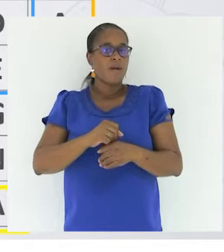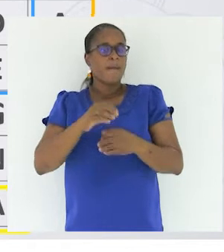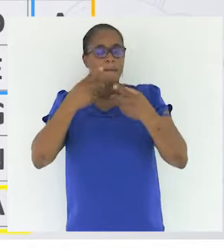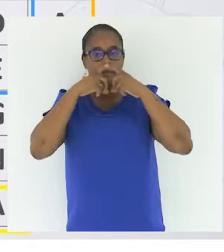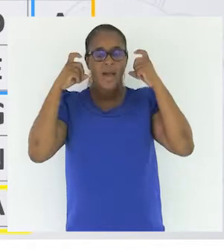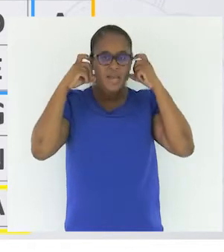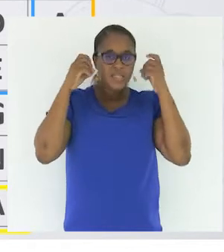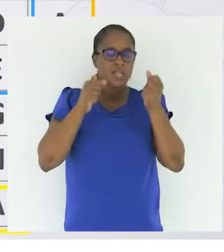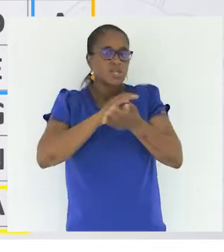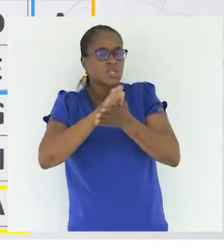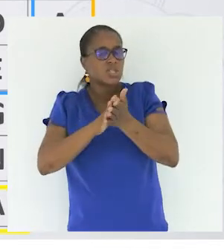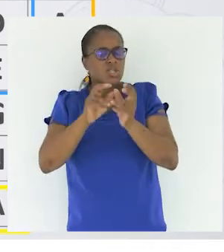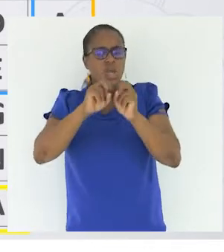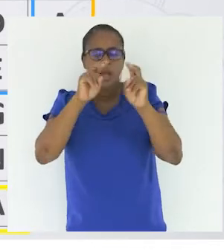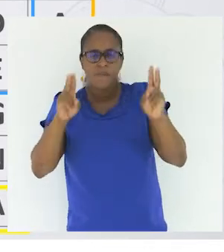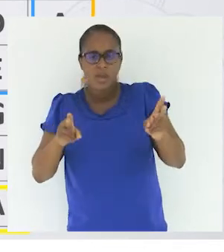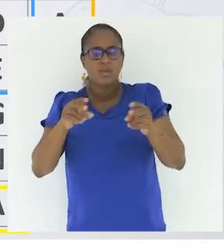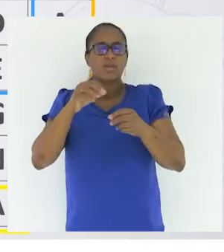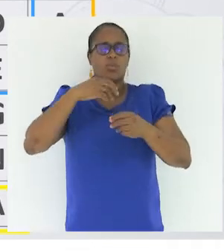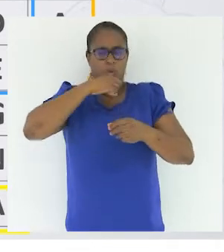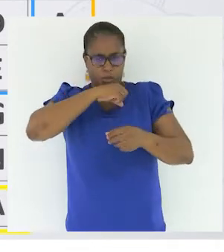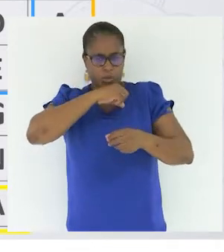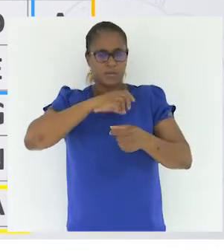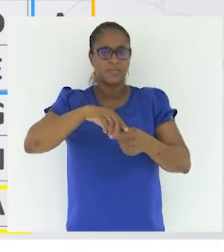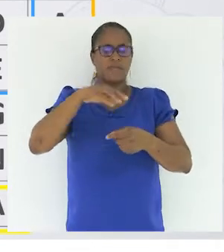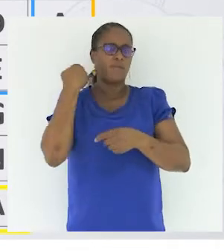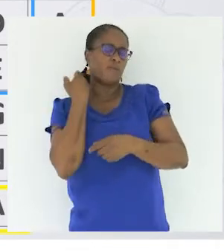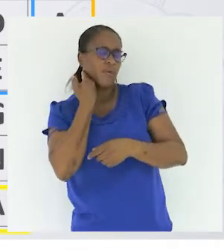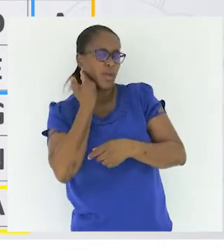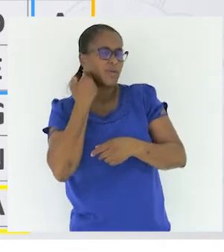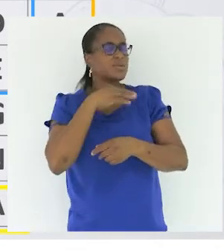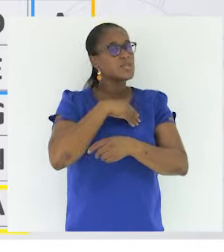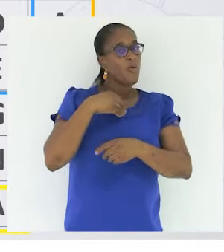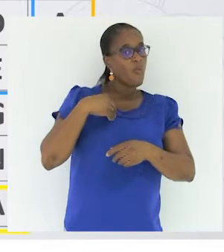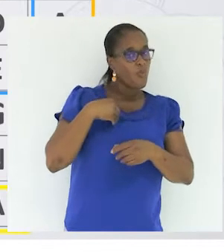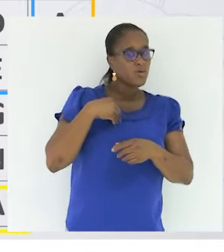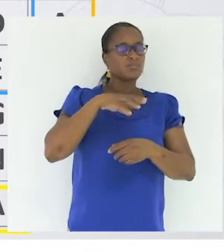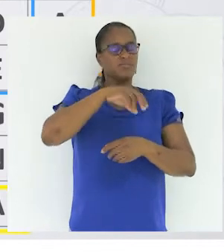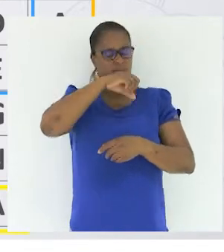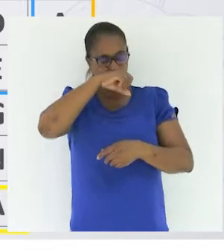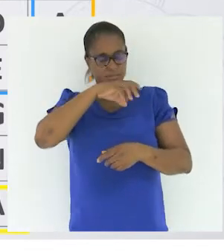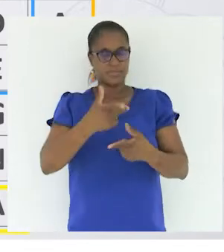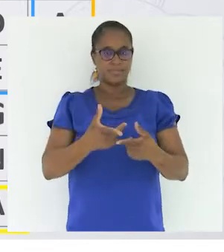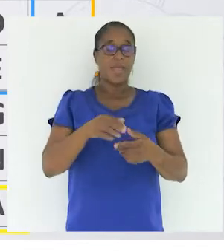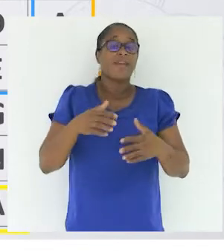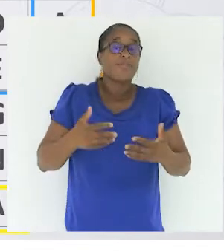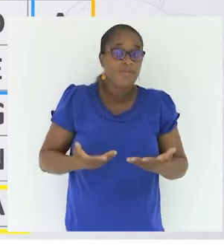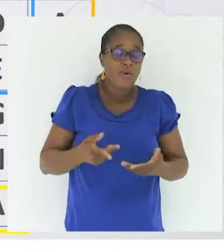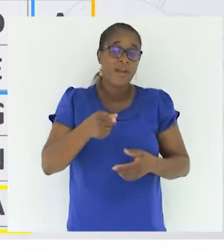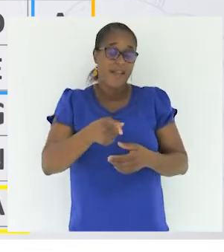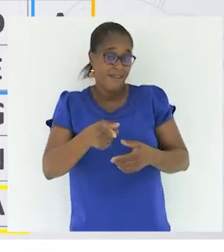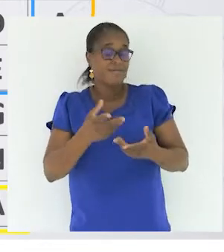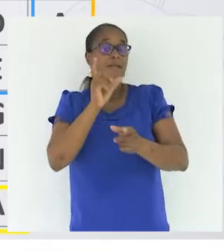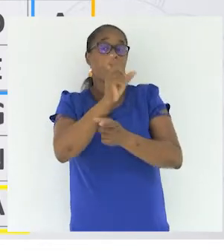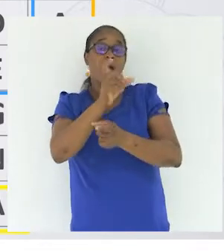máscara, higienização, tosse, febre, saúde, espirrar. Então, estas são